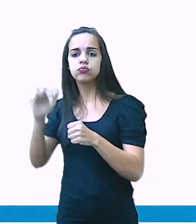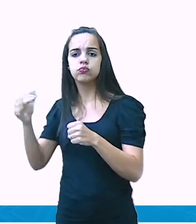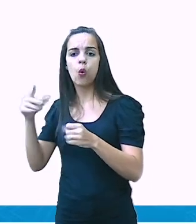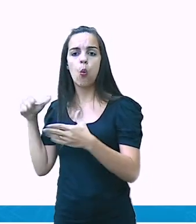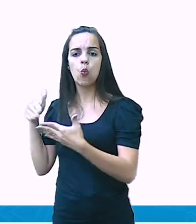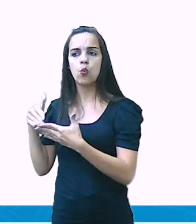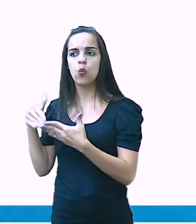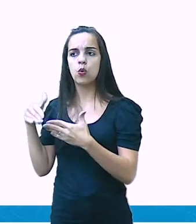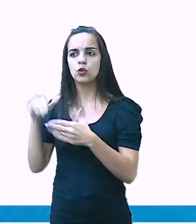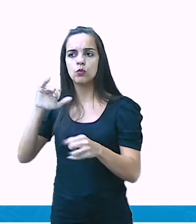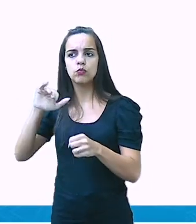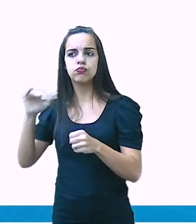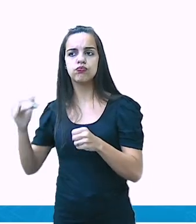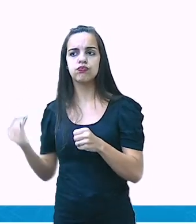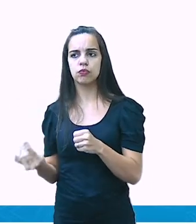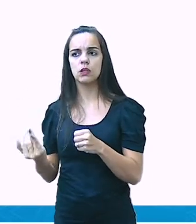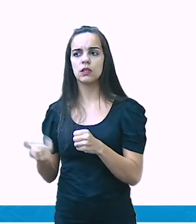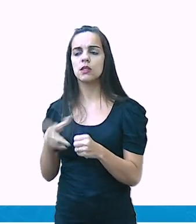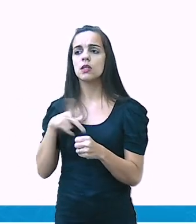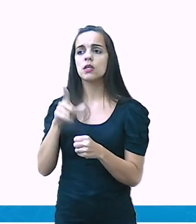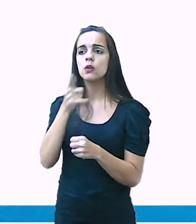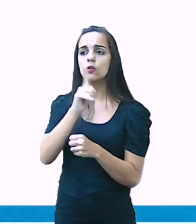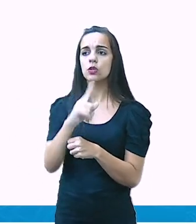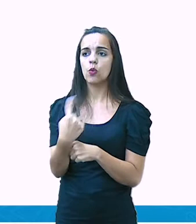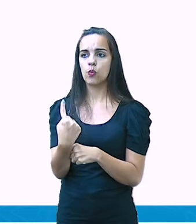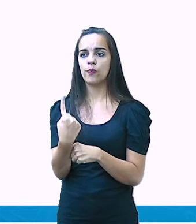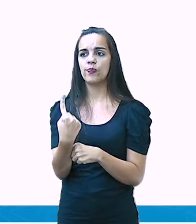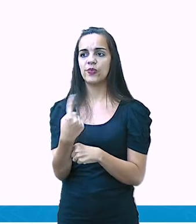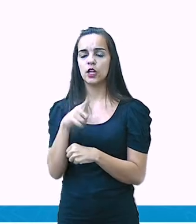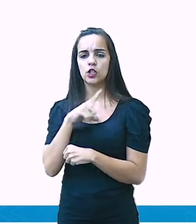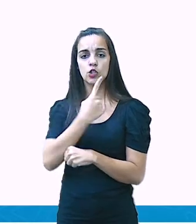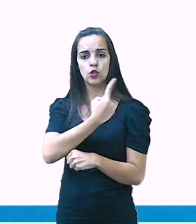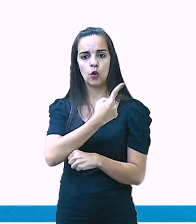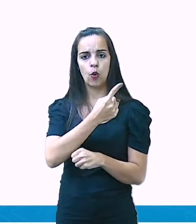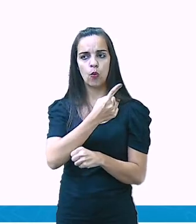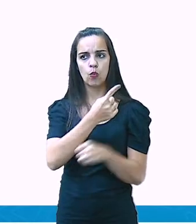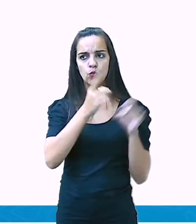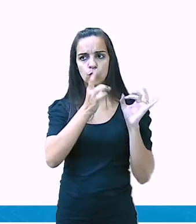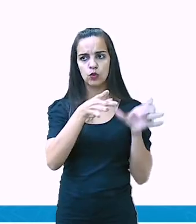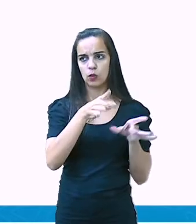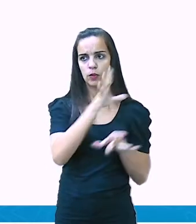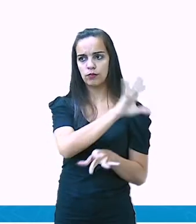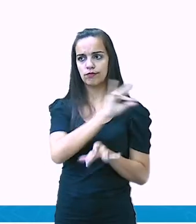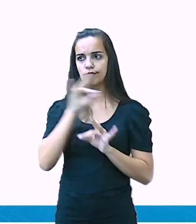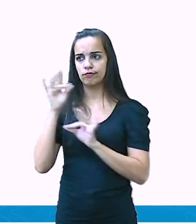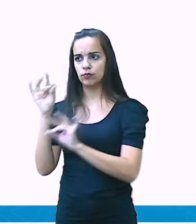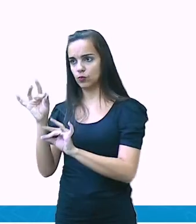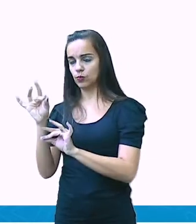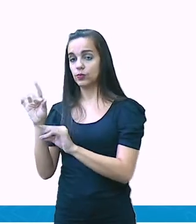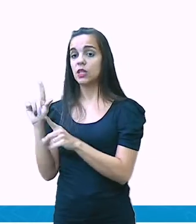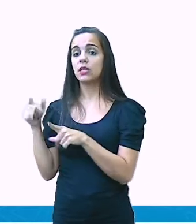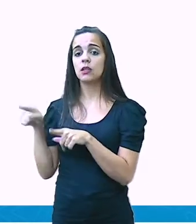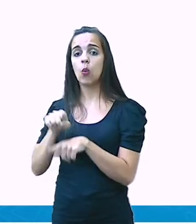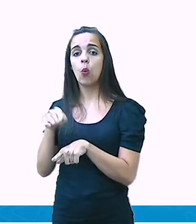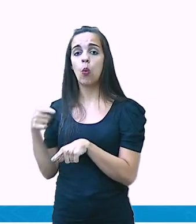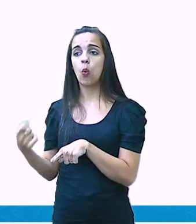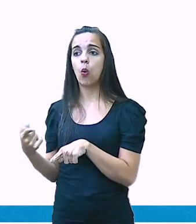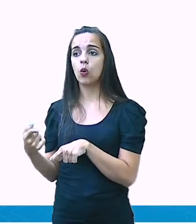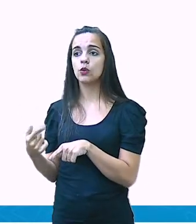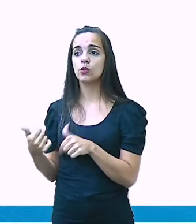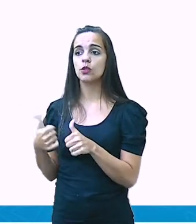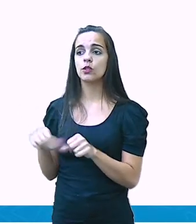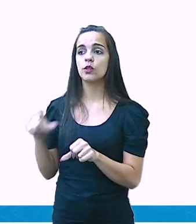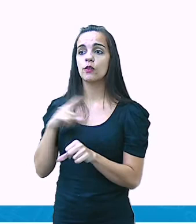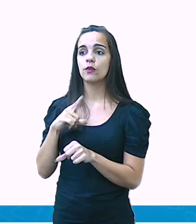de cloro, que tinha somente 7 elétrons, agora tem 8. Com isso, observe que o número